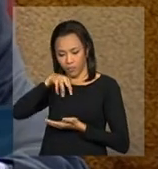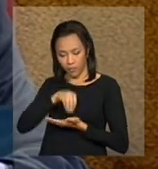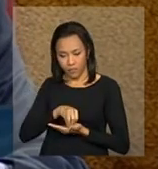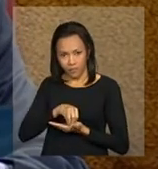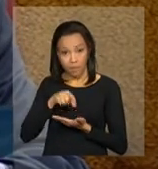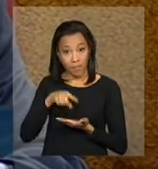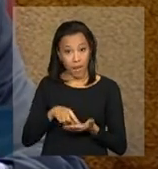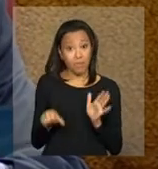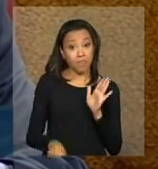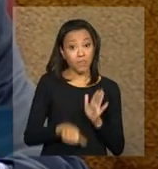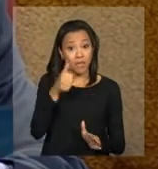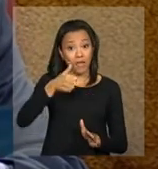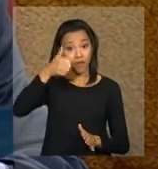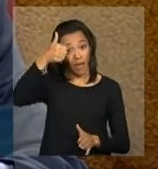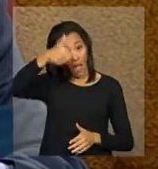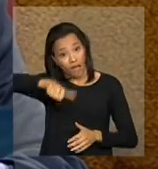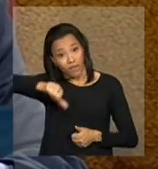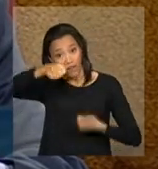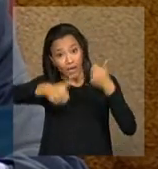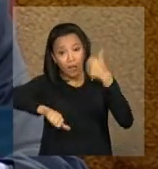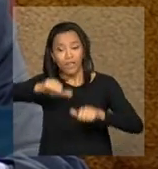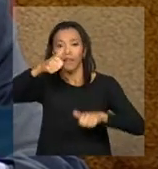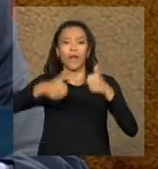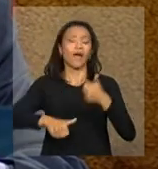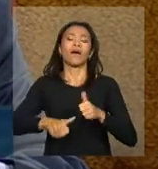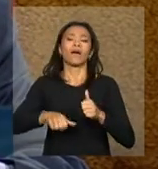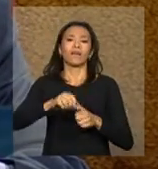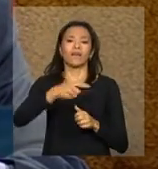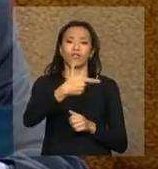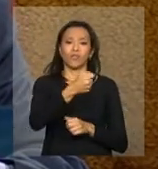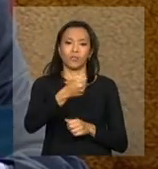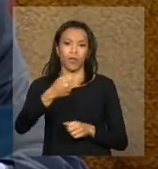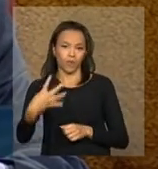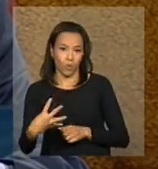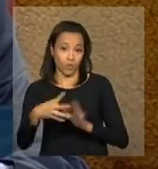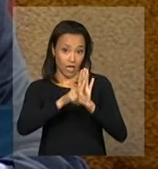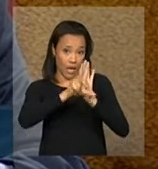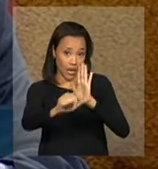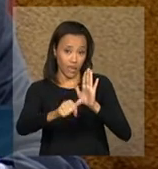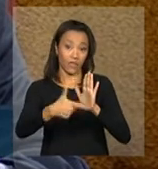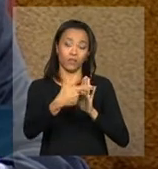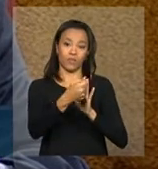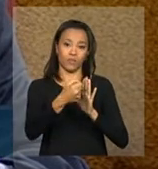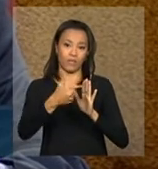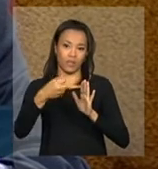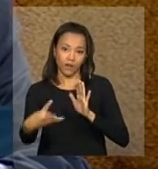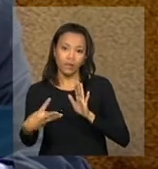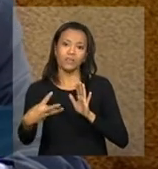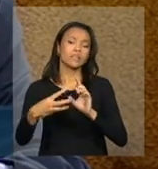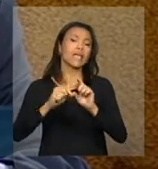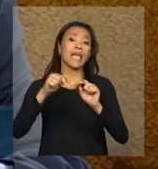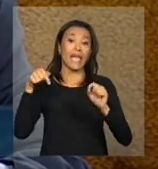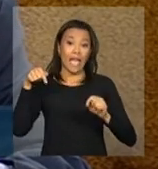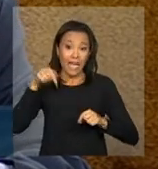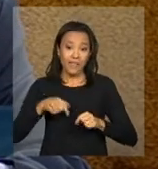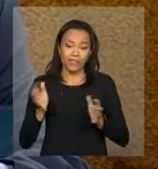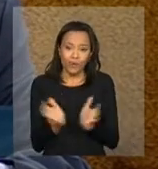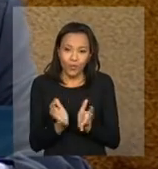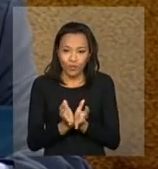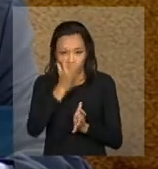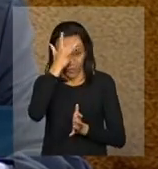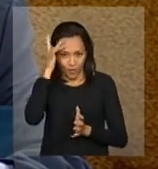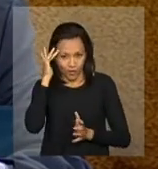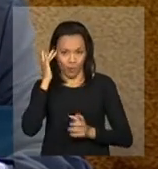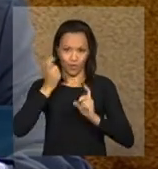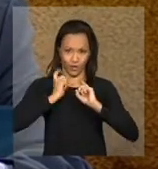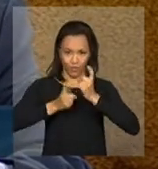do projeto de lei orçamentária 2014 com base na previsão atual, LOA 2013. Esse grupo de trabalho